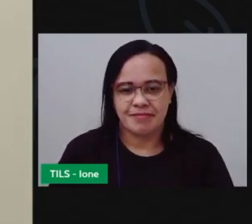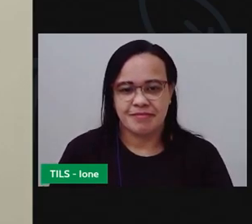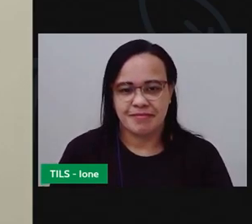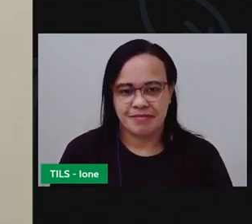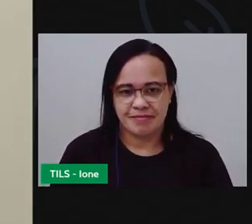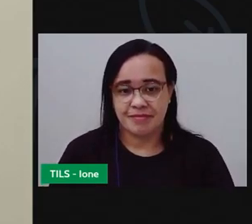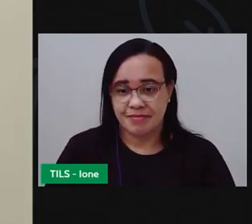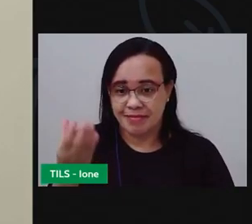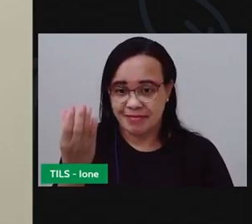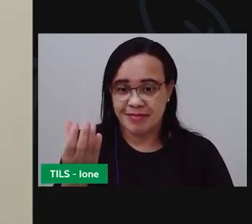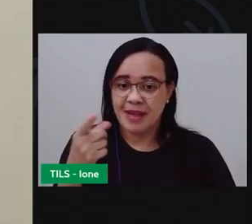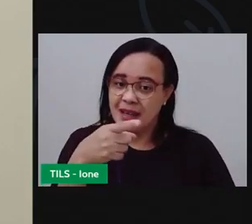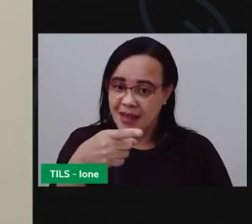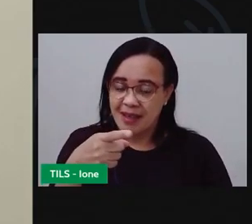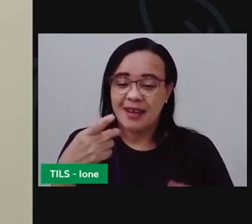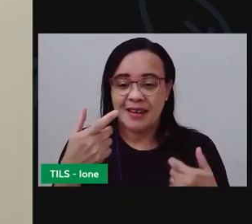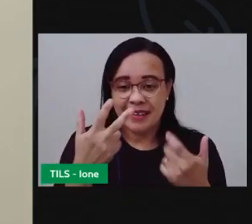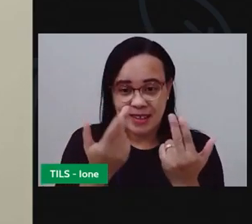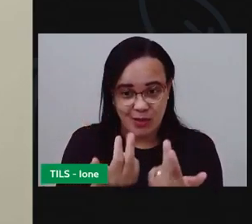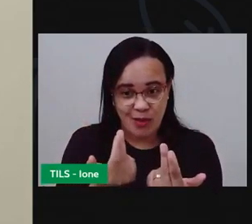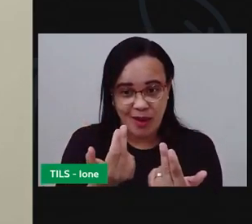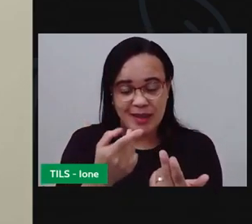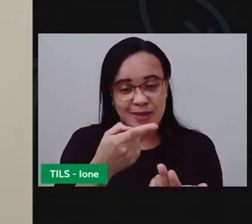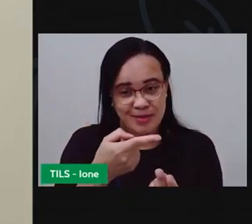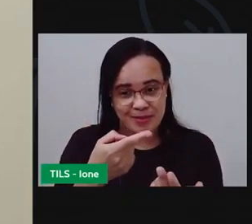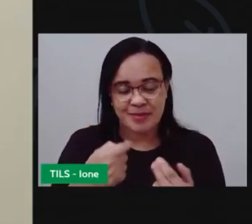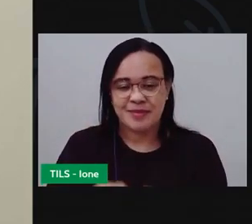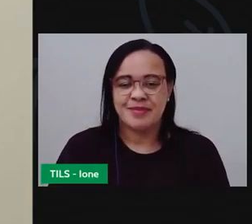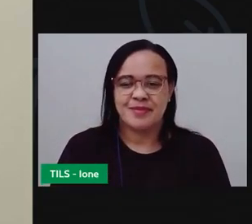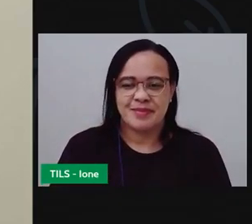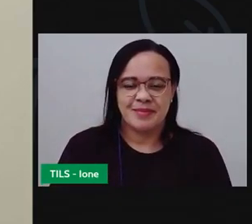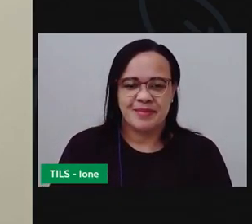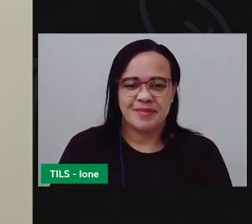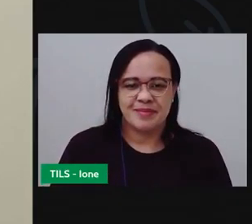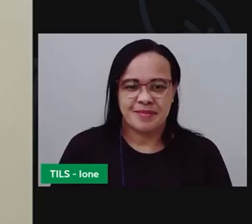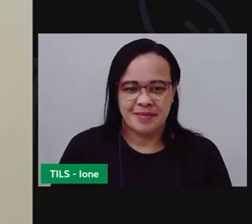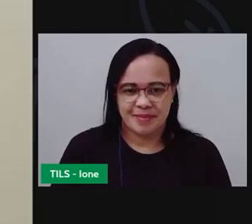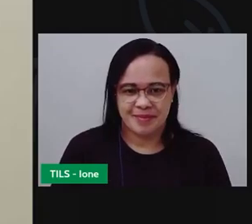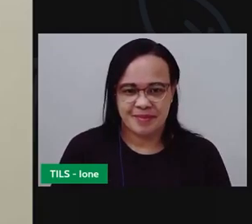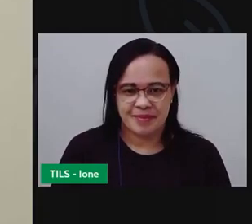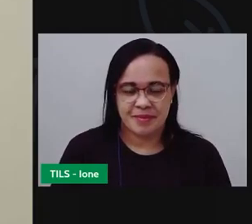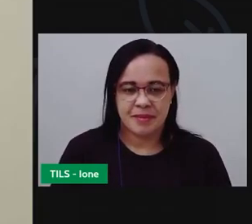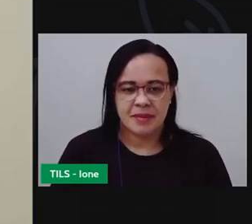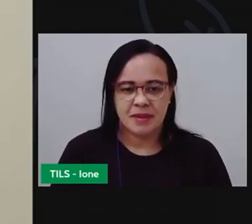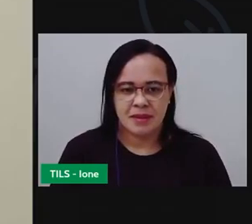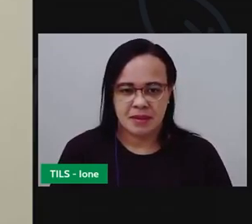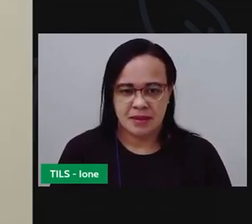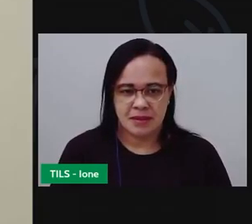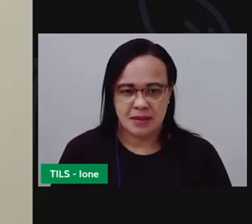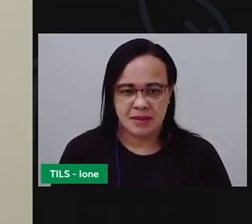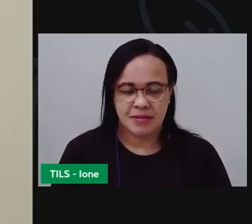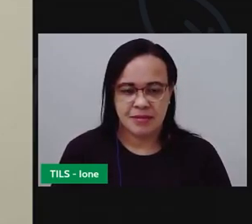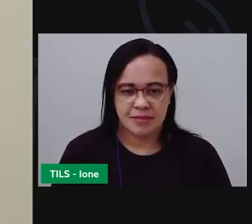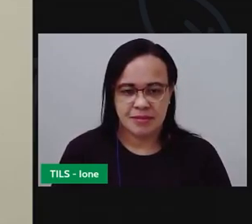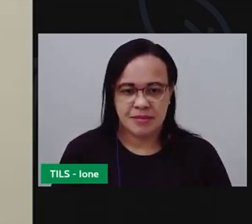precisar que ela encaixe na outra. Separa essa parte da